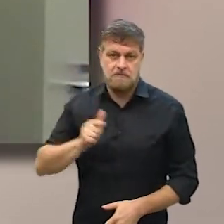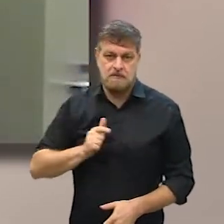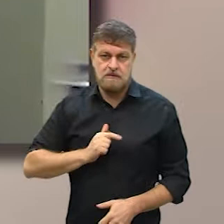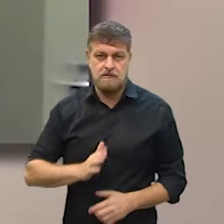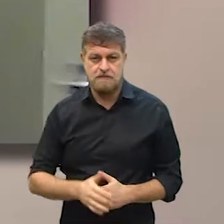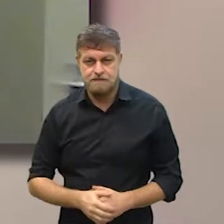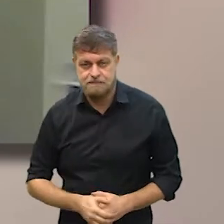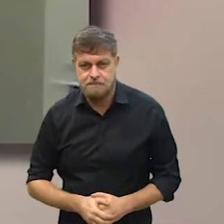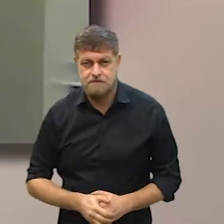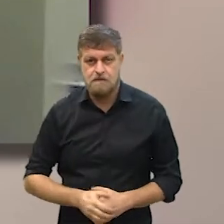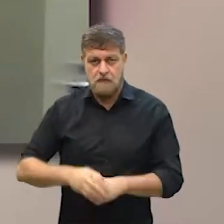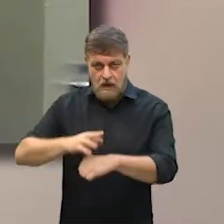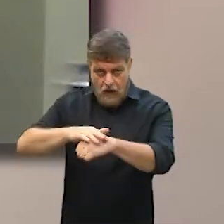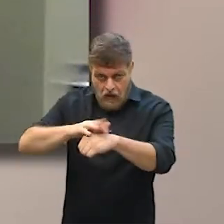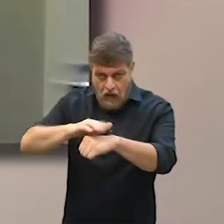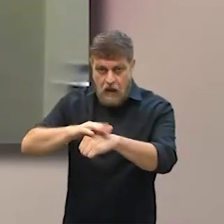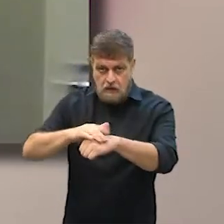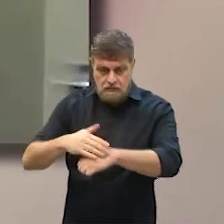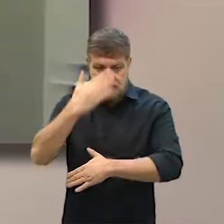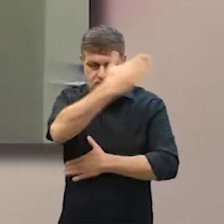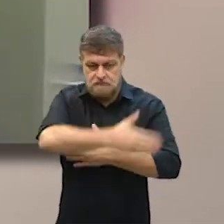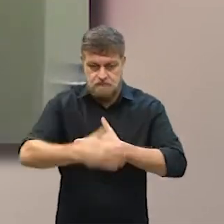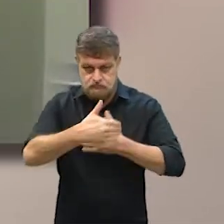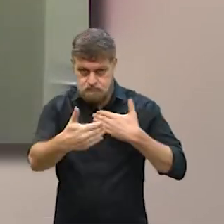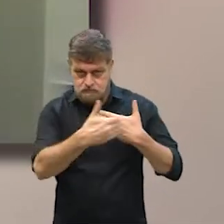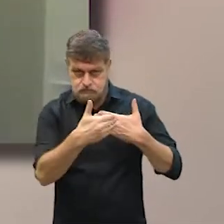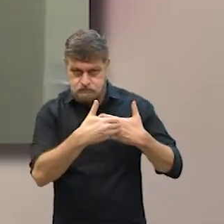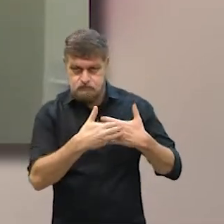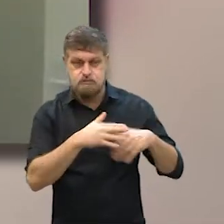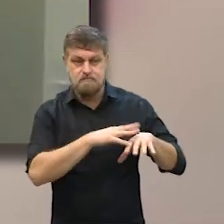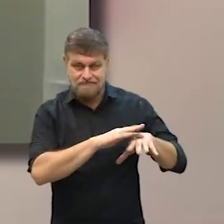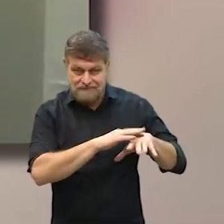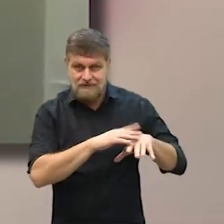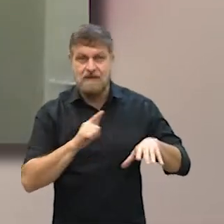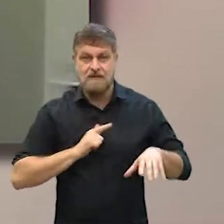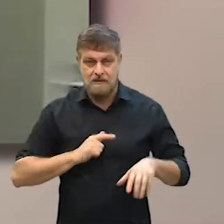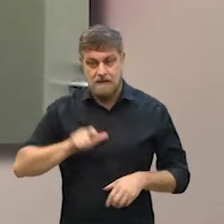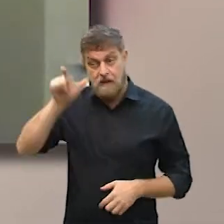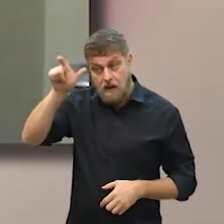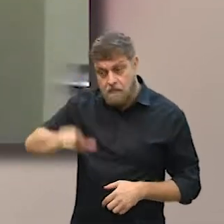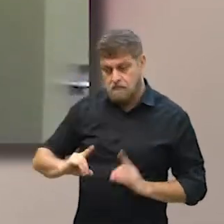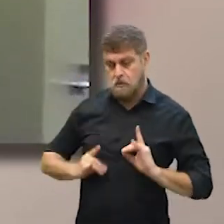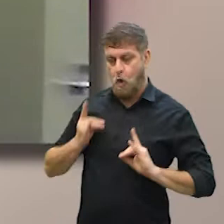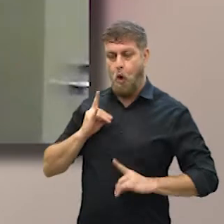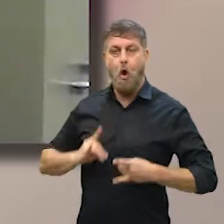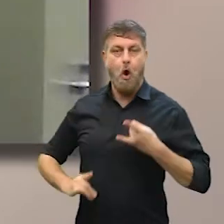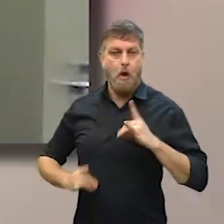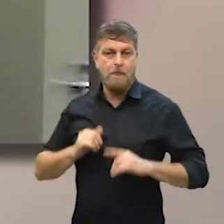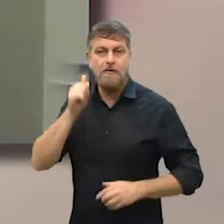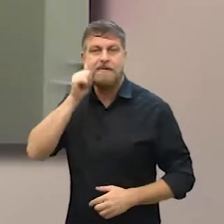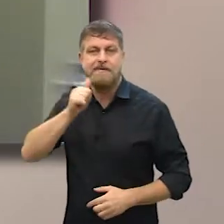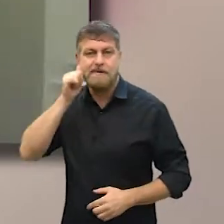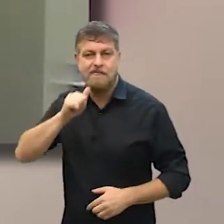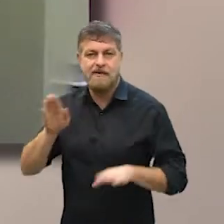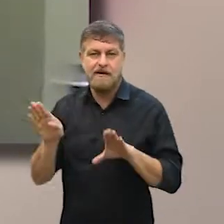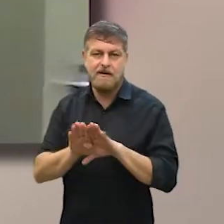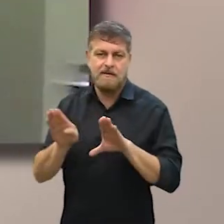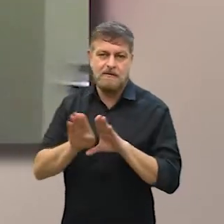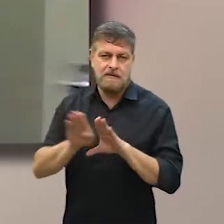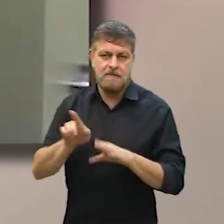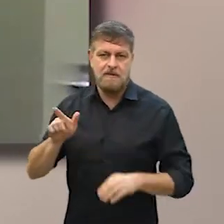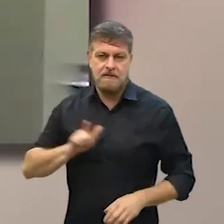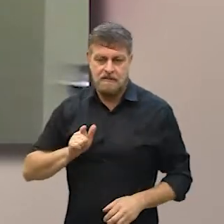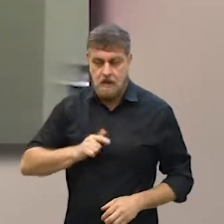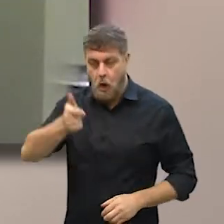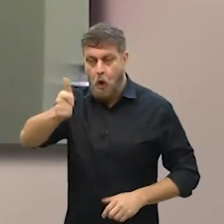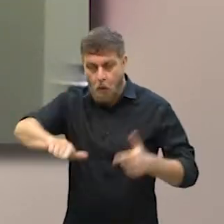mulheres Isso é uma tendência Geral das doenças autoimunes como um touro Justamente eu estrógenos estimulam o sistema imune a outras